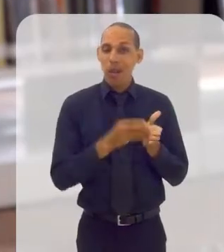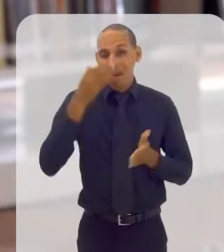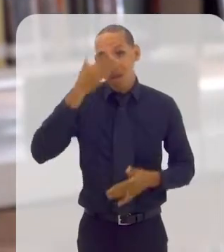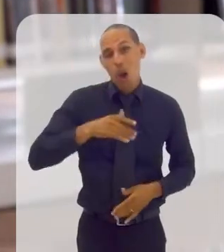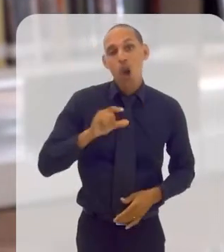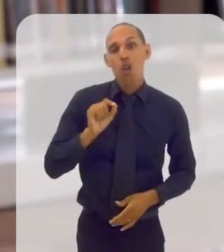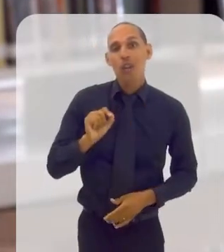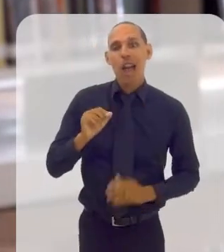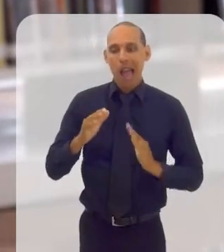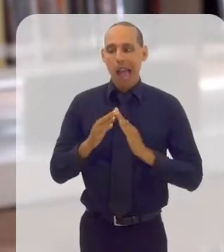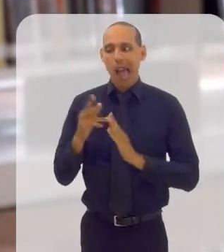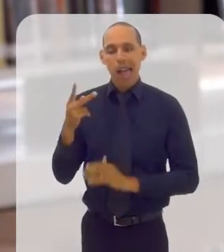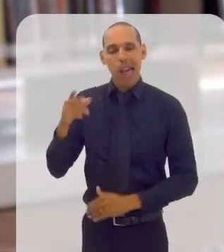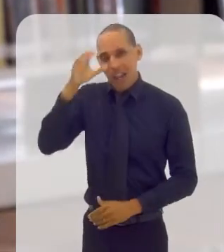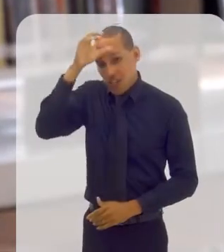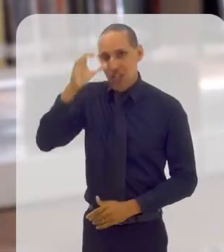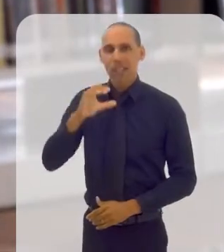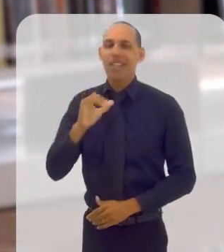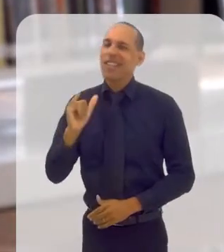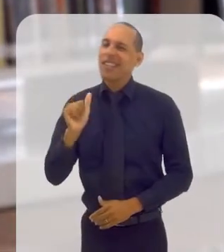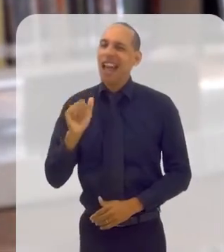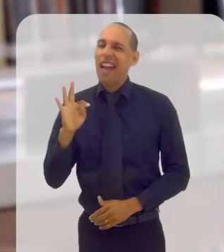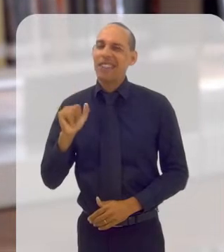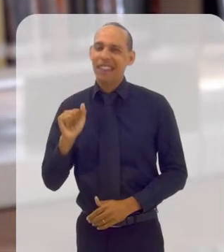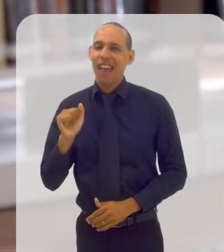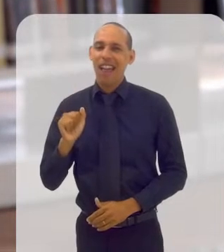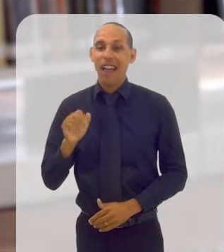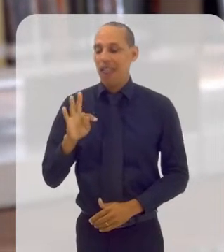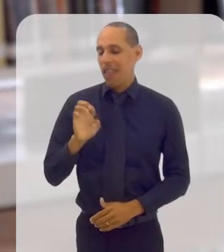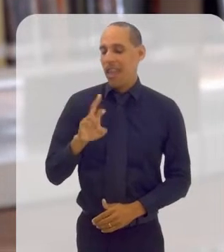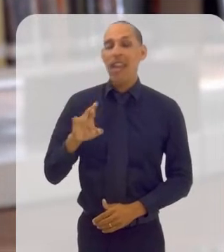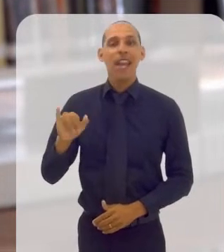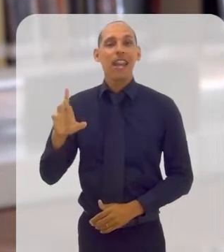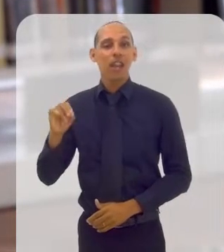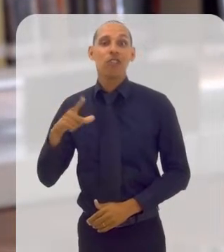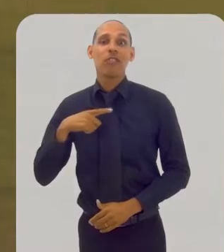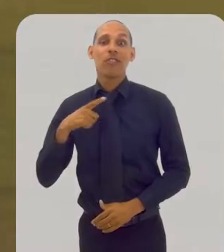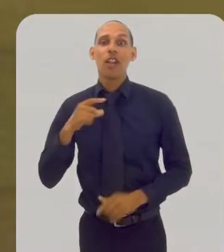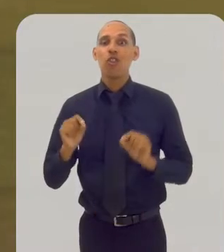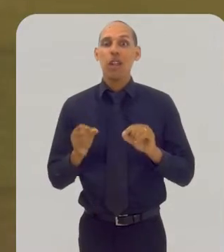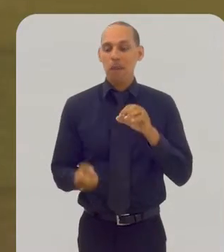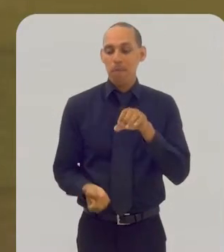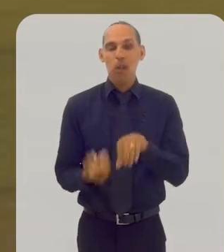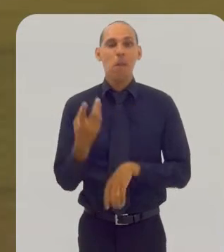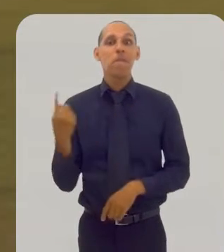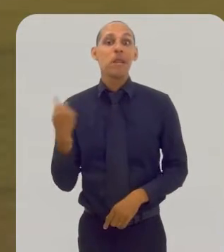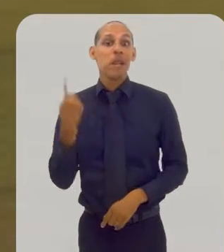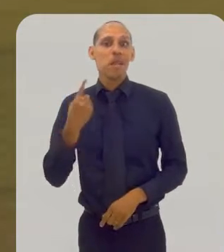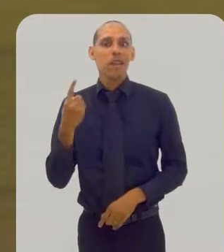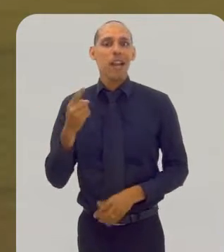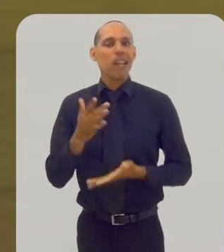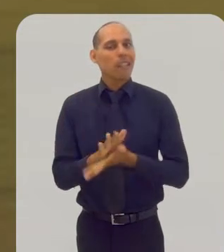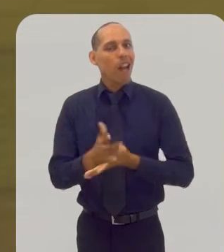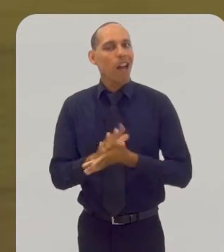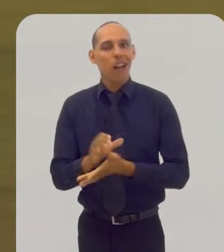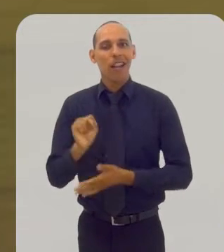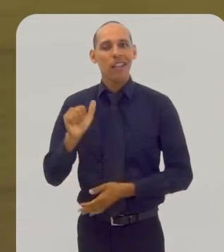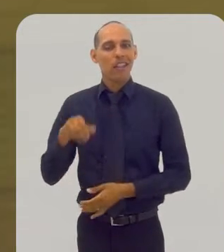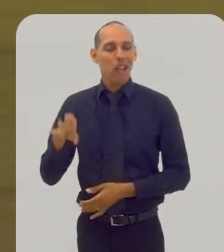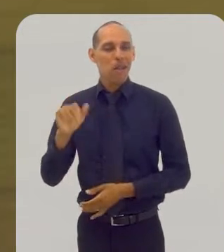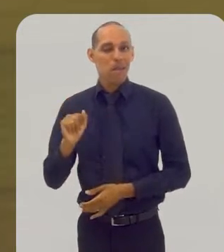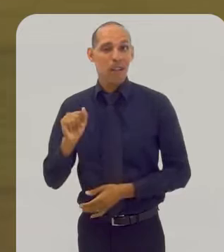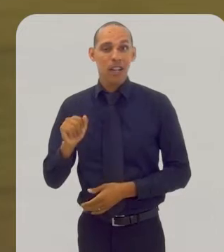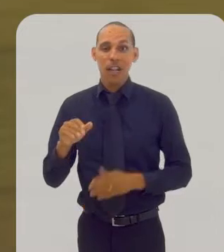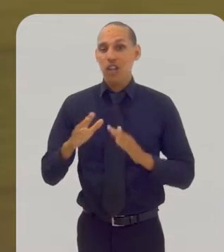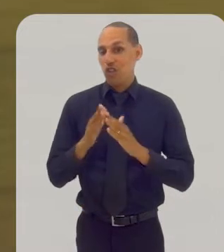documentações históricas, se aponta que foi na casa da tia Seata, no terreiro de tia Seata, em que houve a produção do primeiro samba.